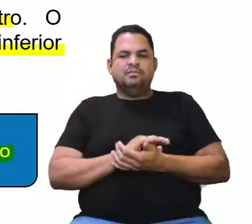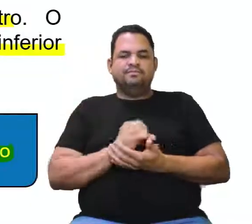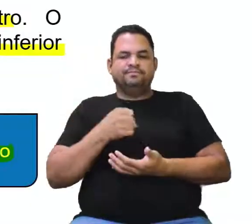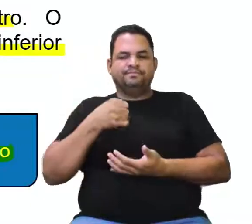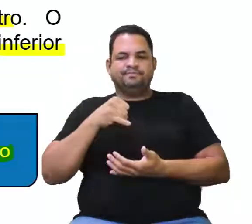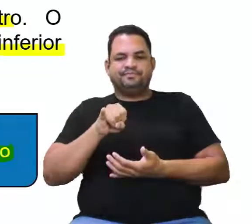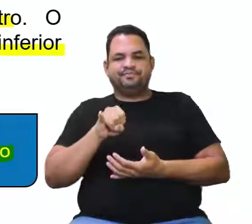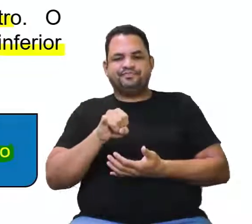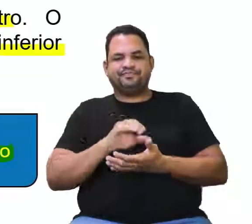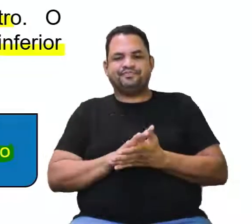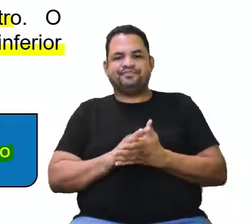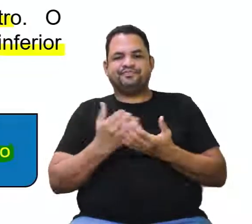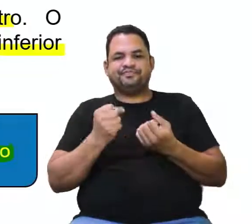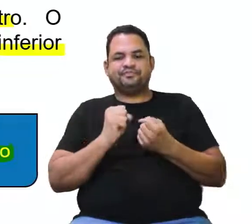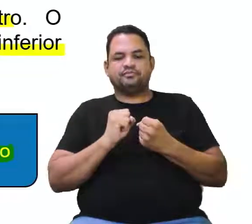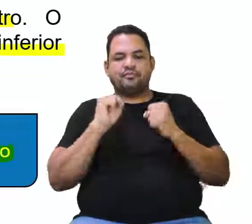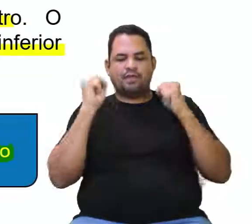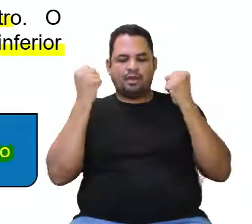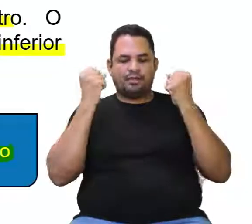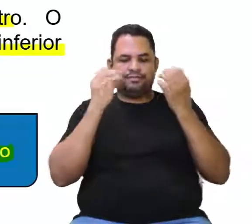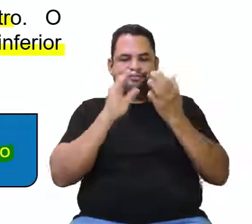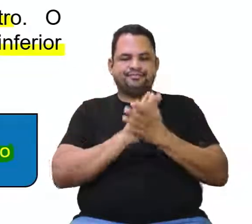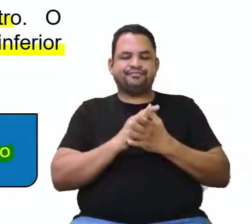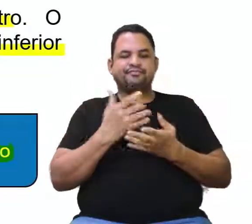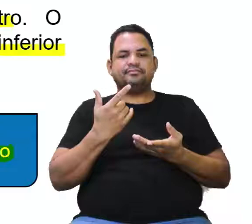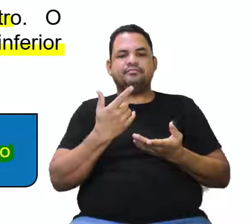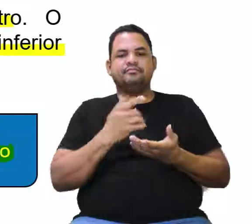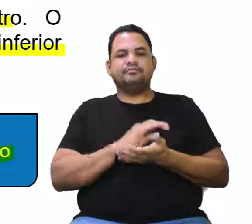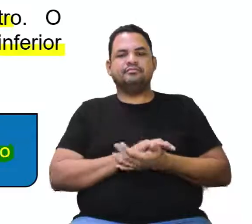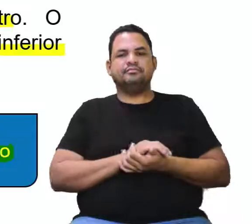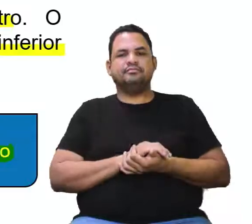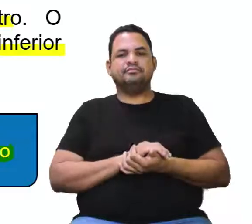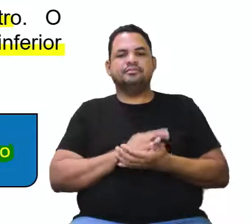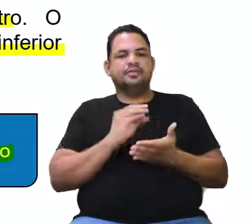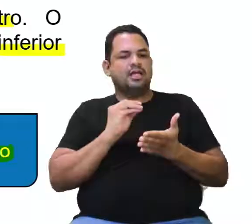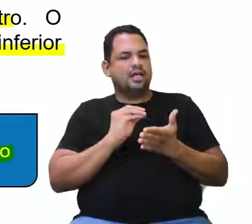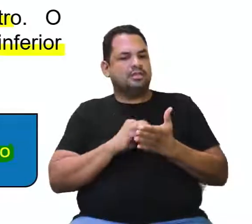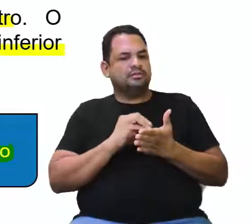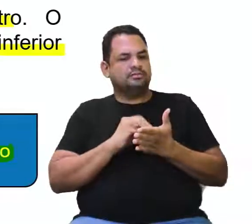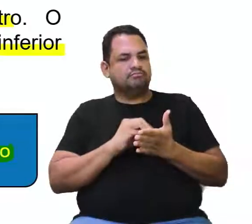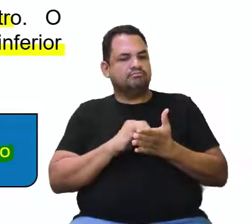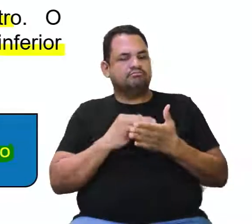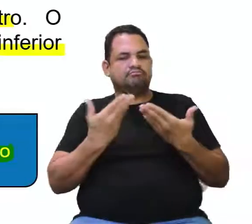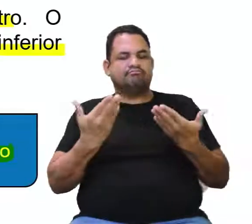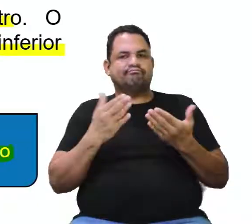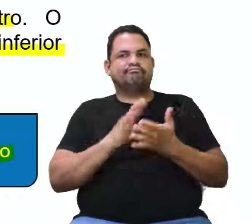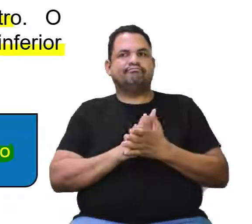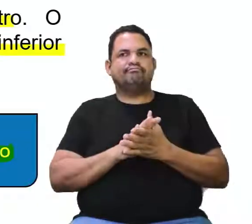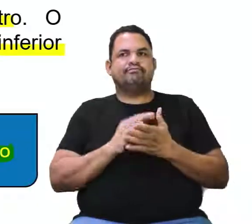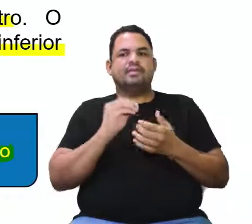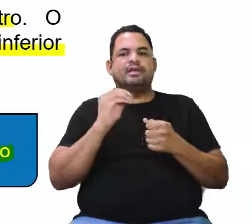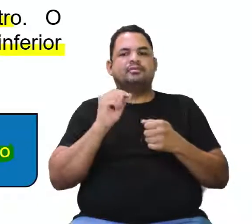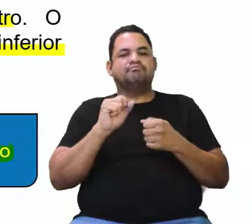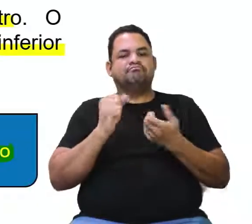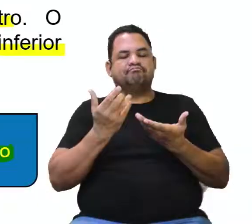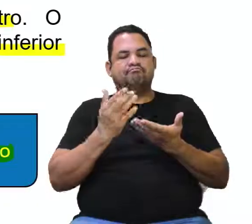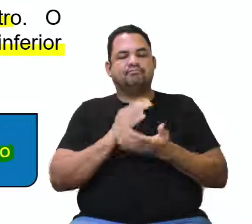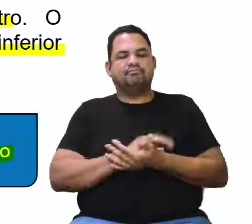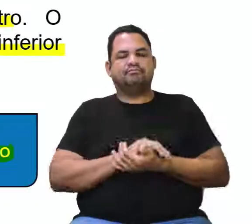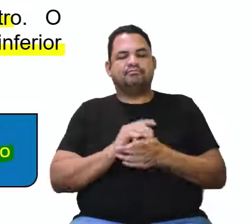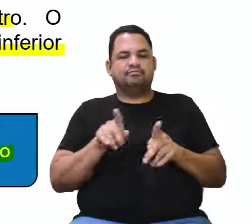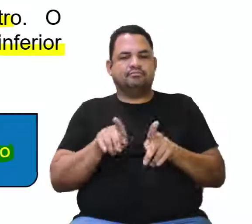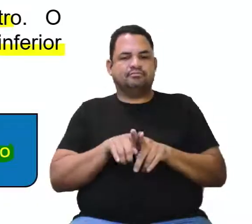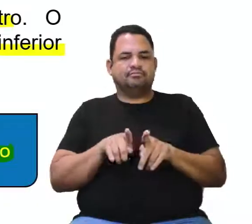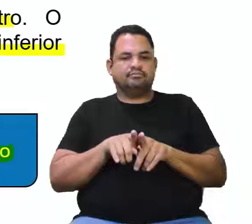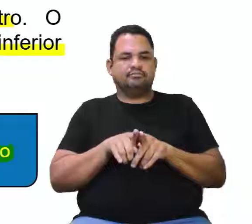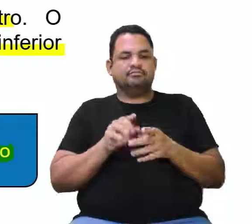o condicionamento físico pode ser uma causa, ali o insuficiente, né? O condicionamento físico insuficiente,